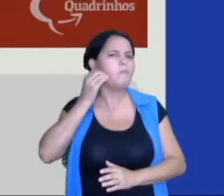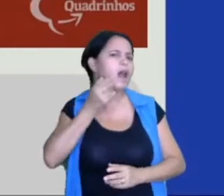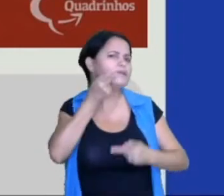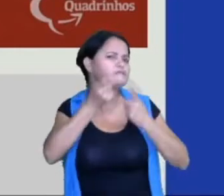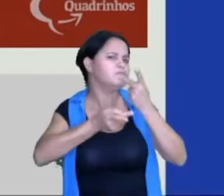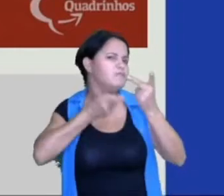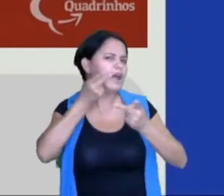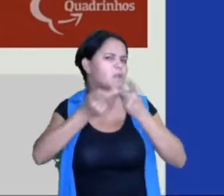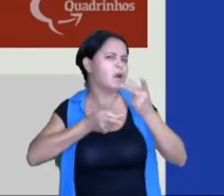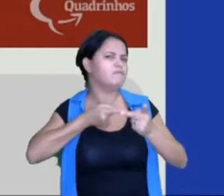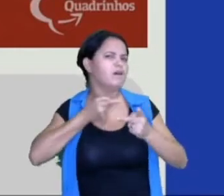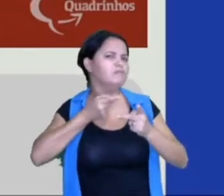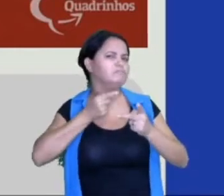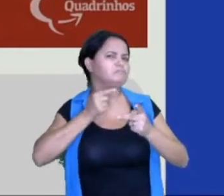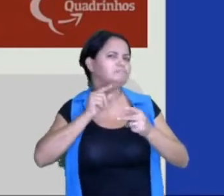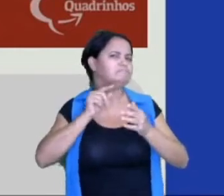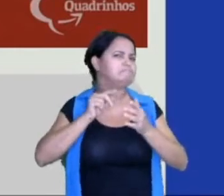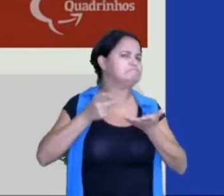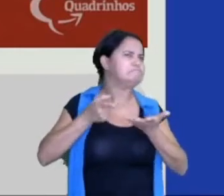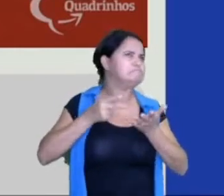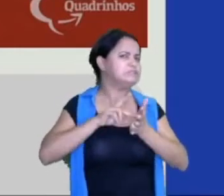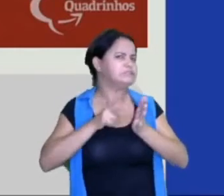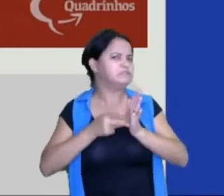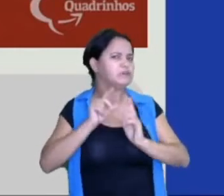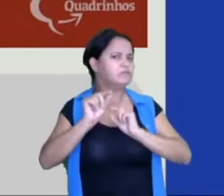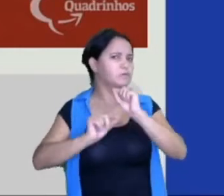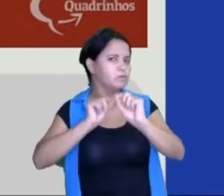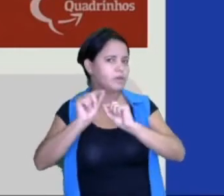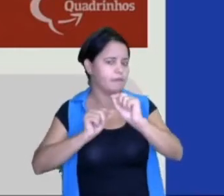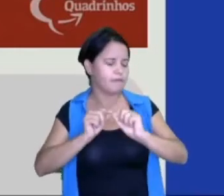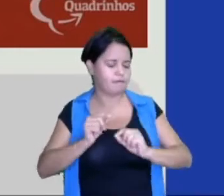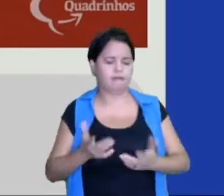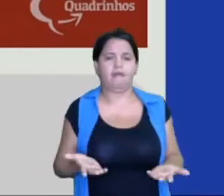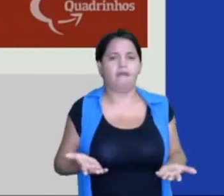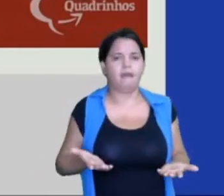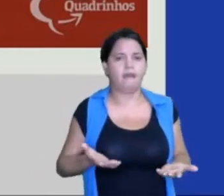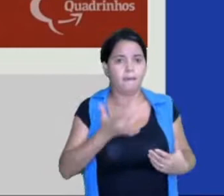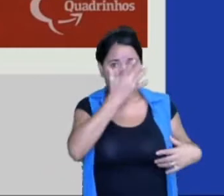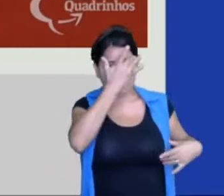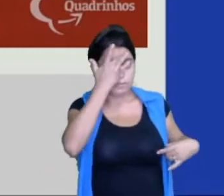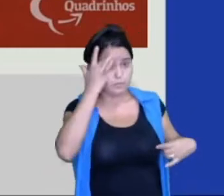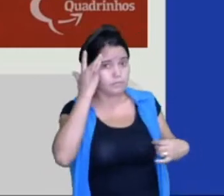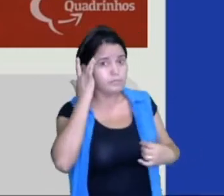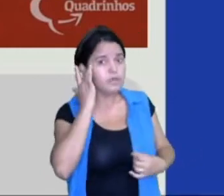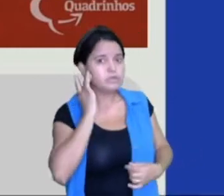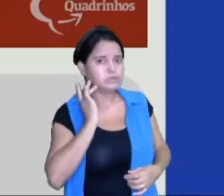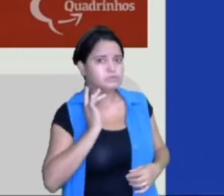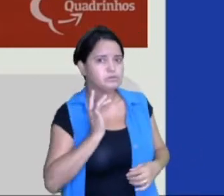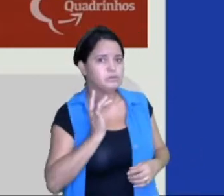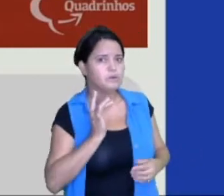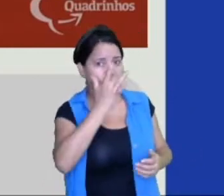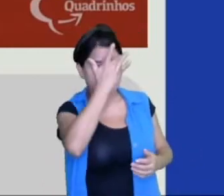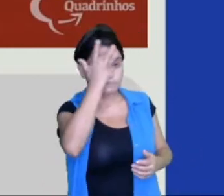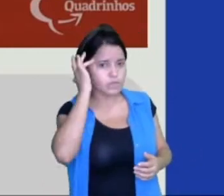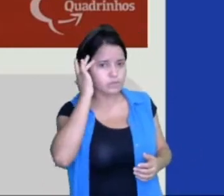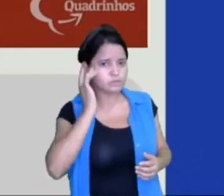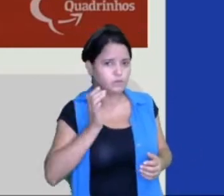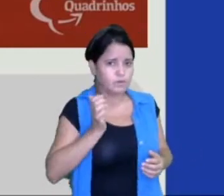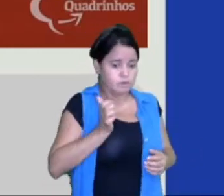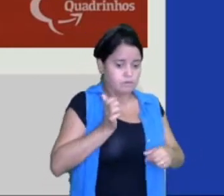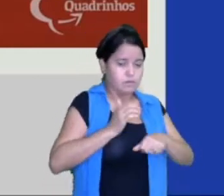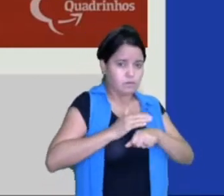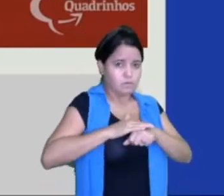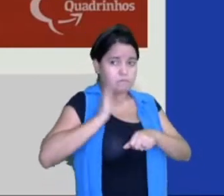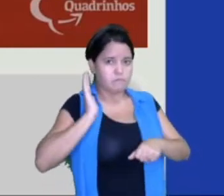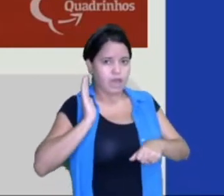Porque ele dizia que o grande empresário ele só quer saber de lucrar. né, os donos dos meios de produção, como ele